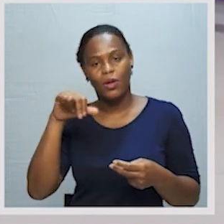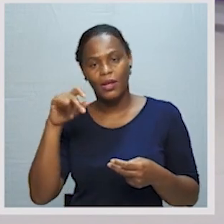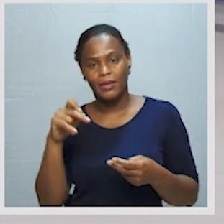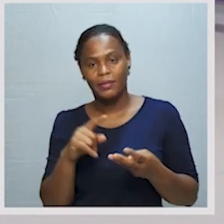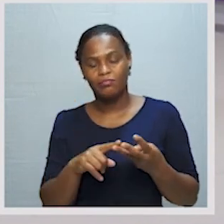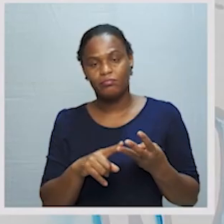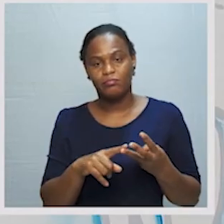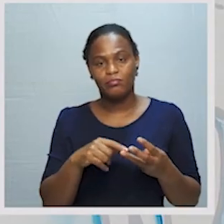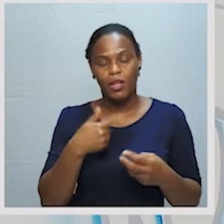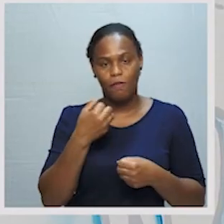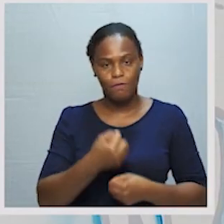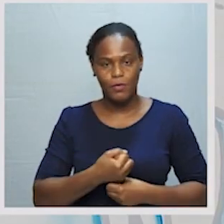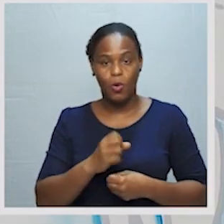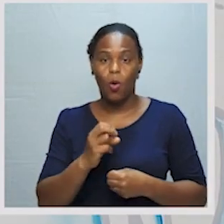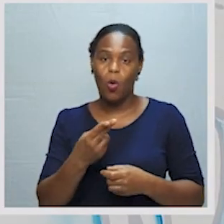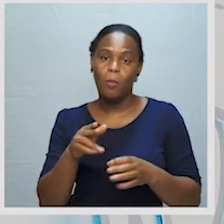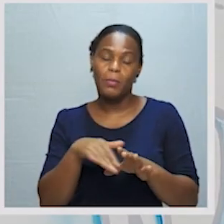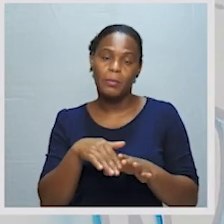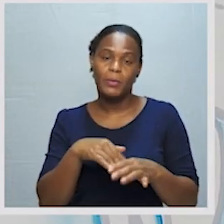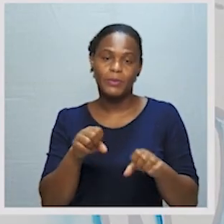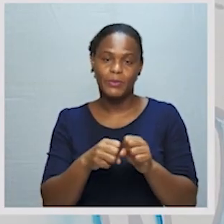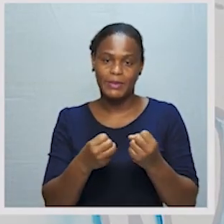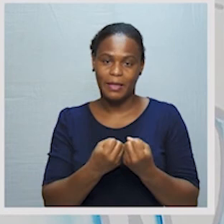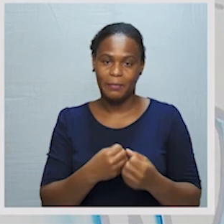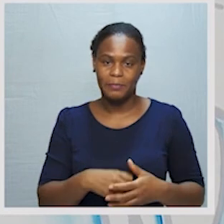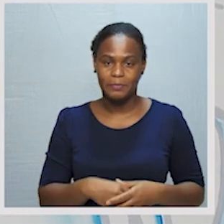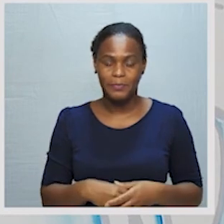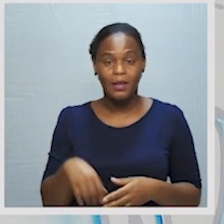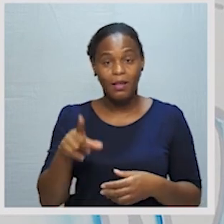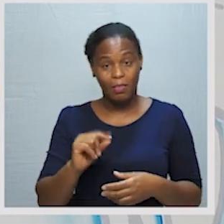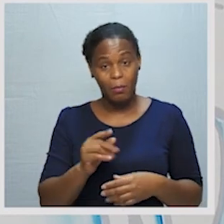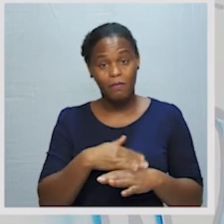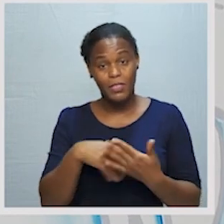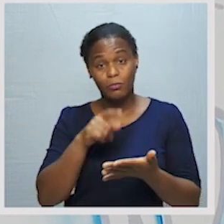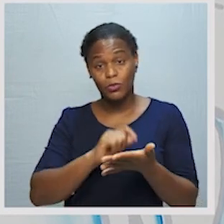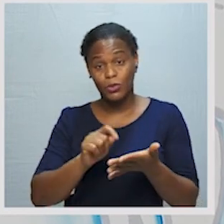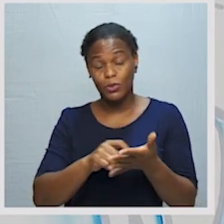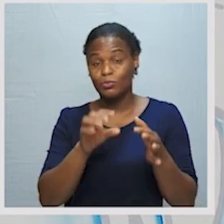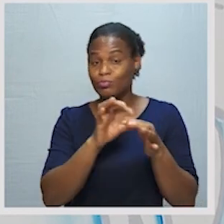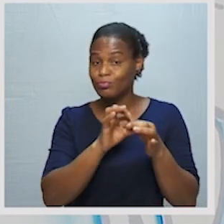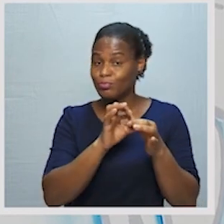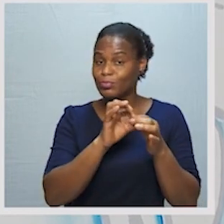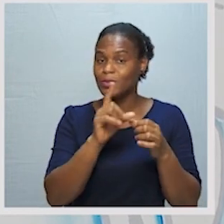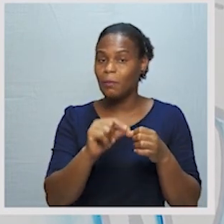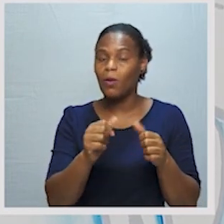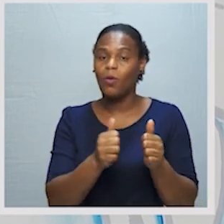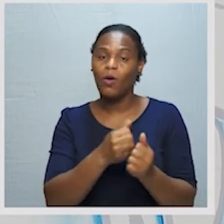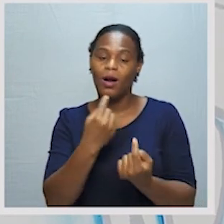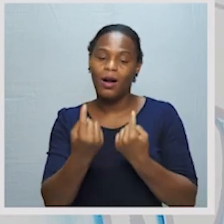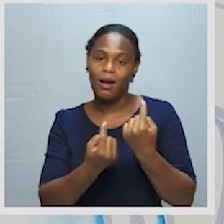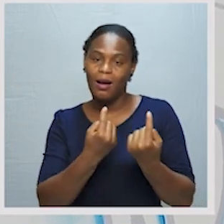vertente de afirmação ou intervenção social. Também fizemos exercícios relacionados